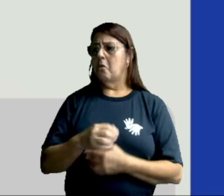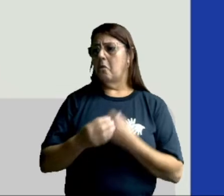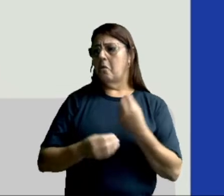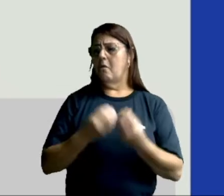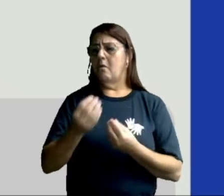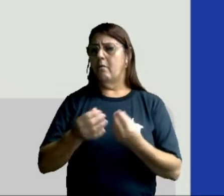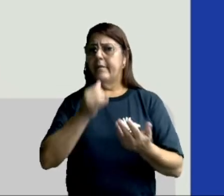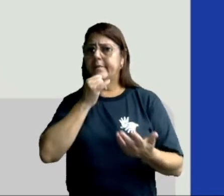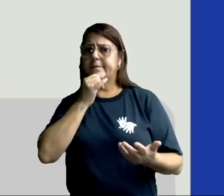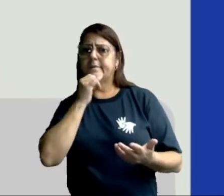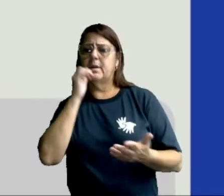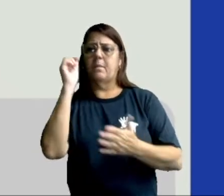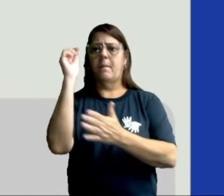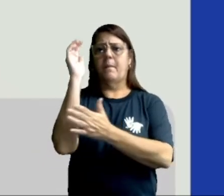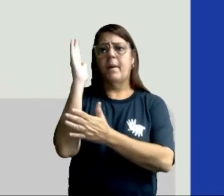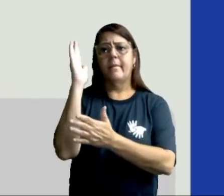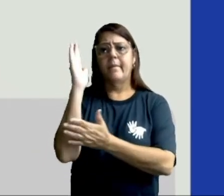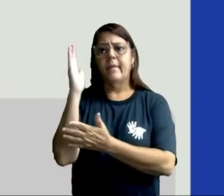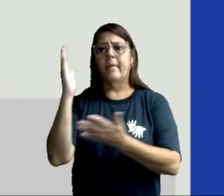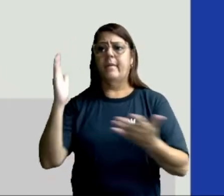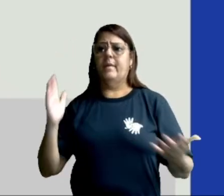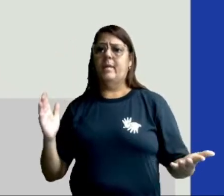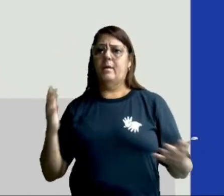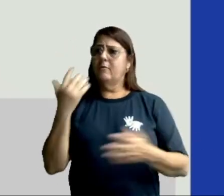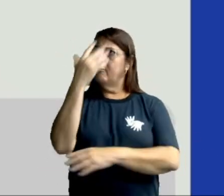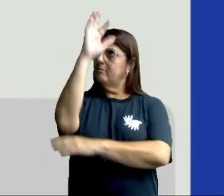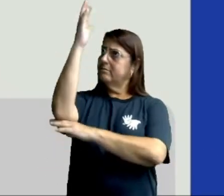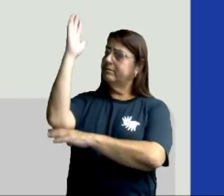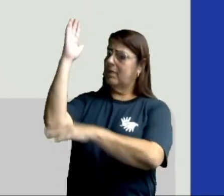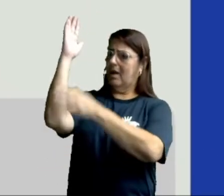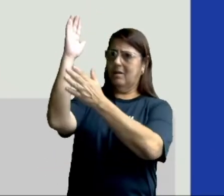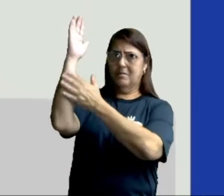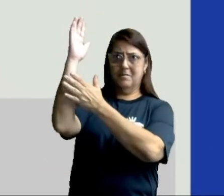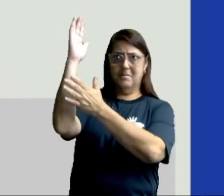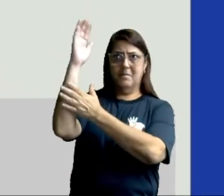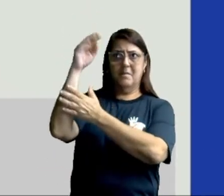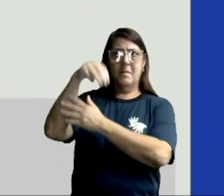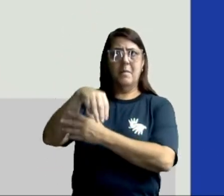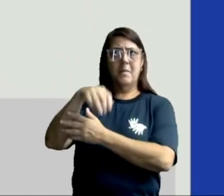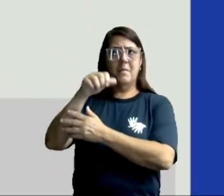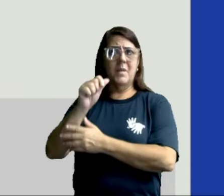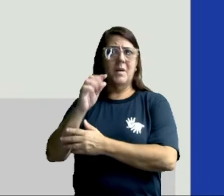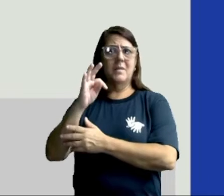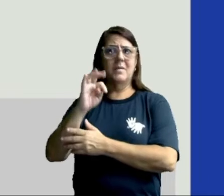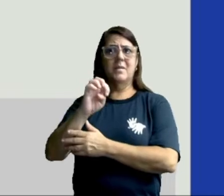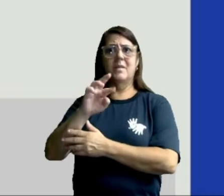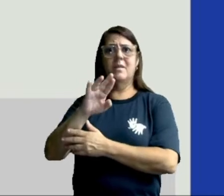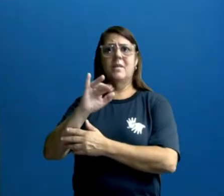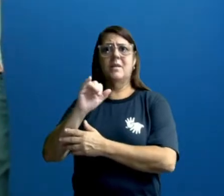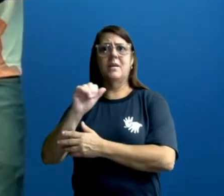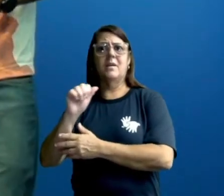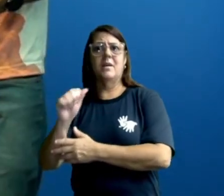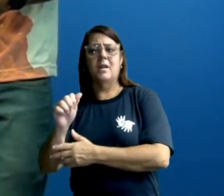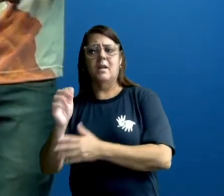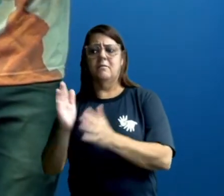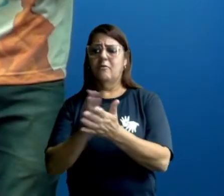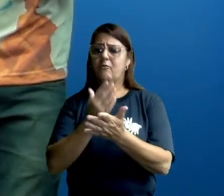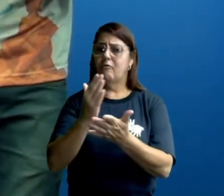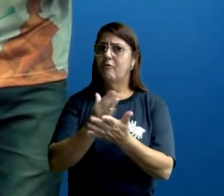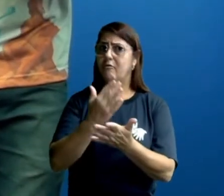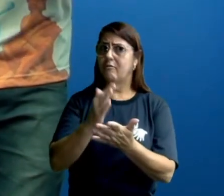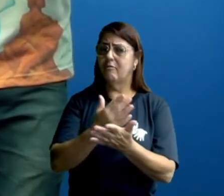caso, a madeira que é utilizada para produzir das folhas, né? Ou seja, as folhas do seu caderno, onde você faz as suas